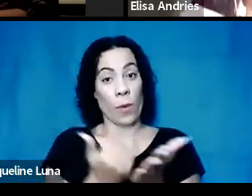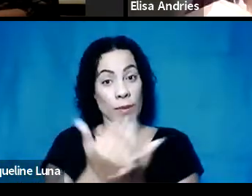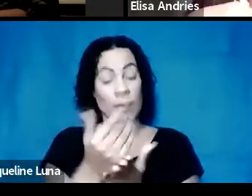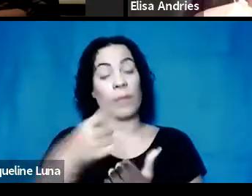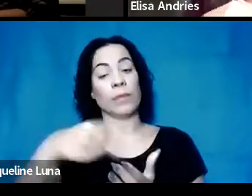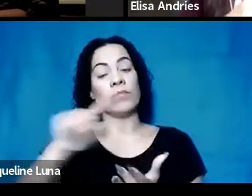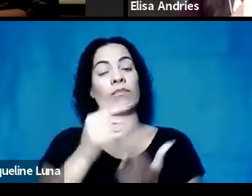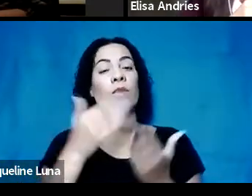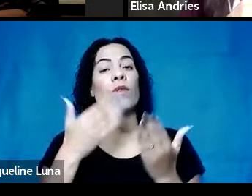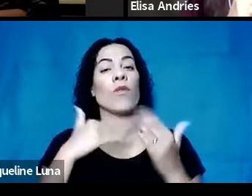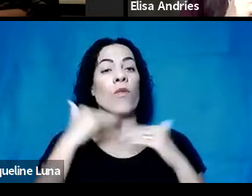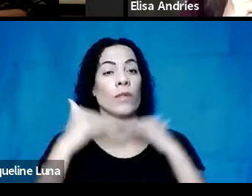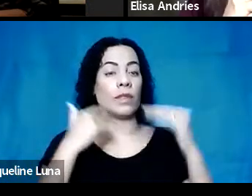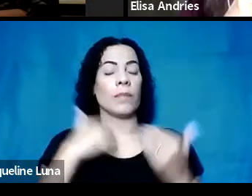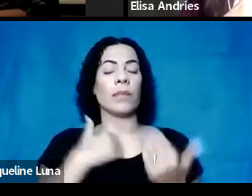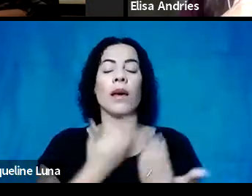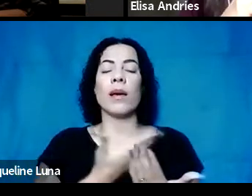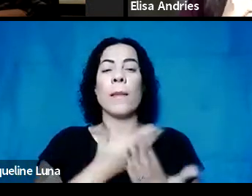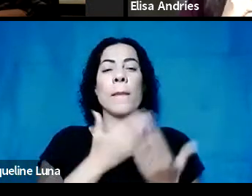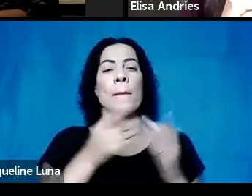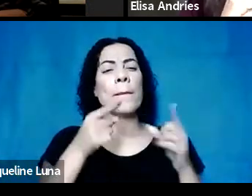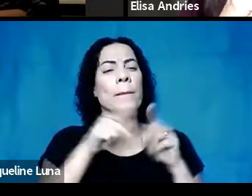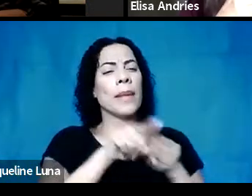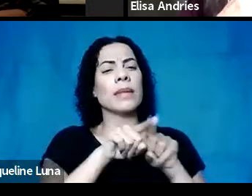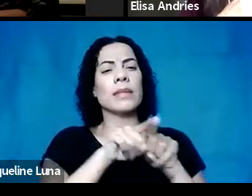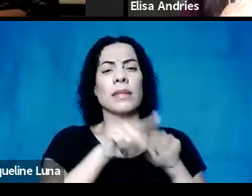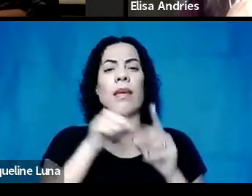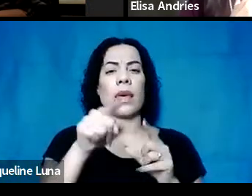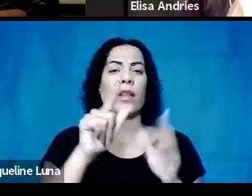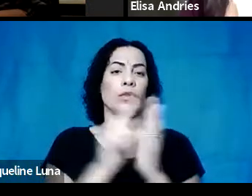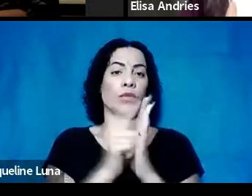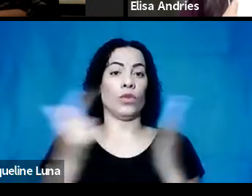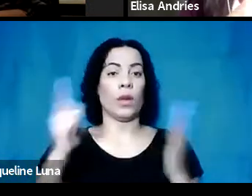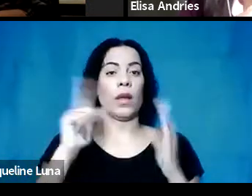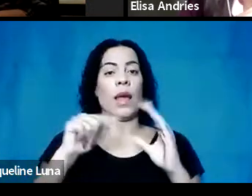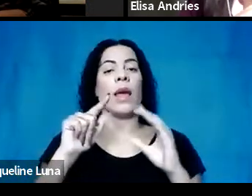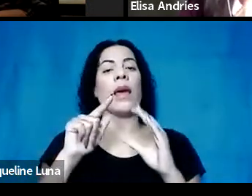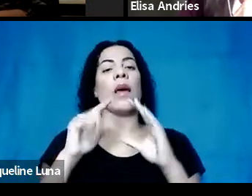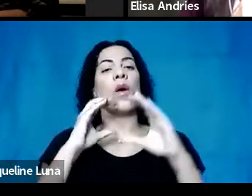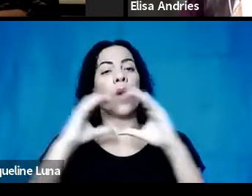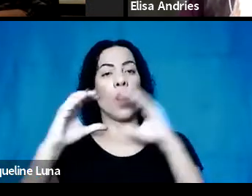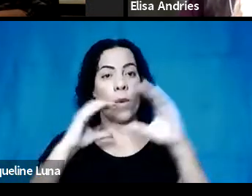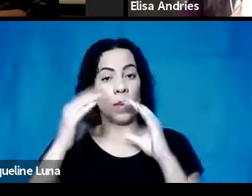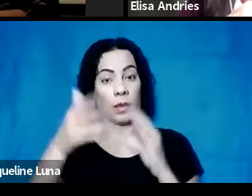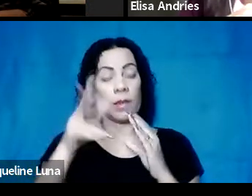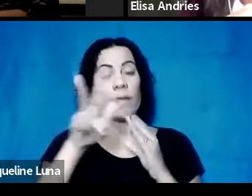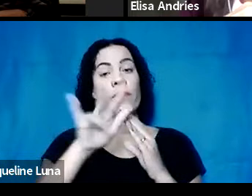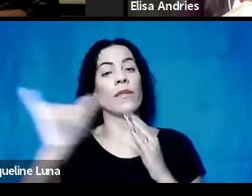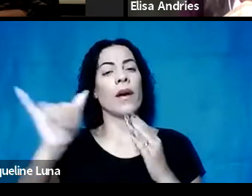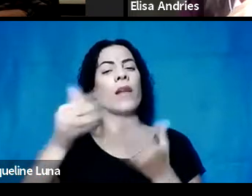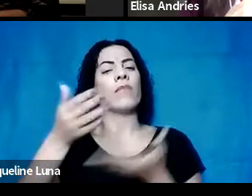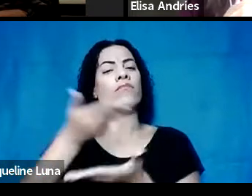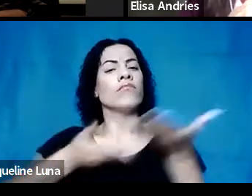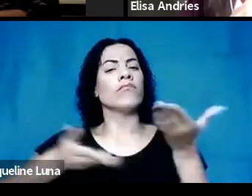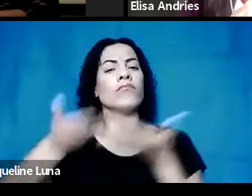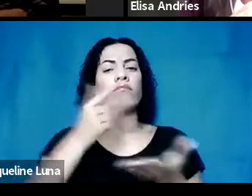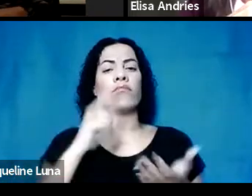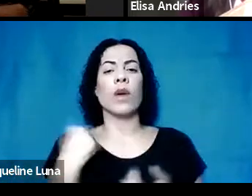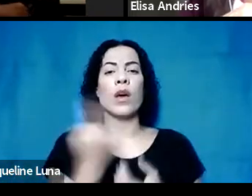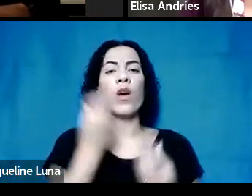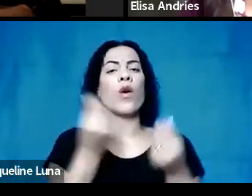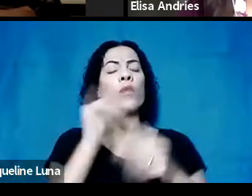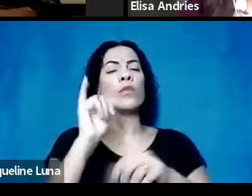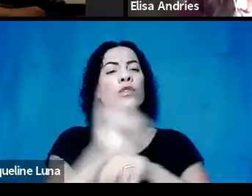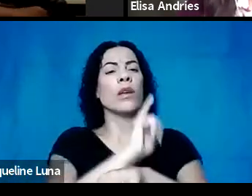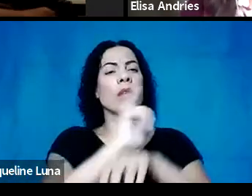Minha querida parceira, jornalista Elisa Andres, coordenadora de comunicação da Fundação, ela vai compartilhar com a gente estratégias de mídias